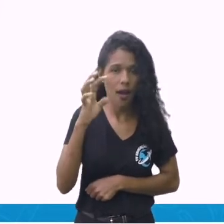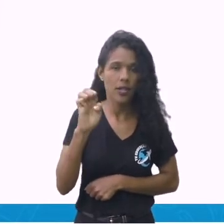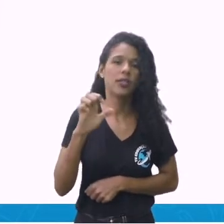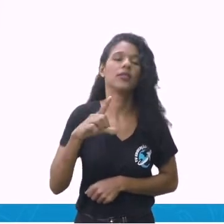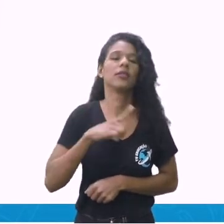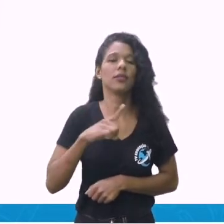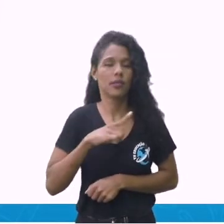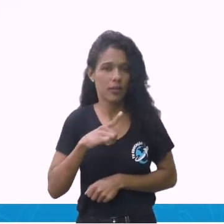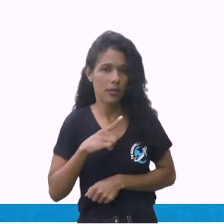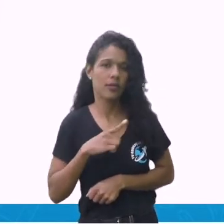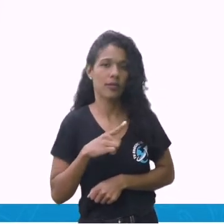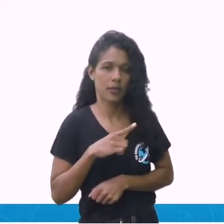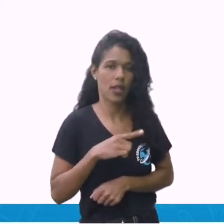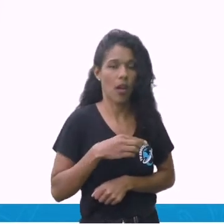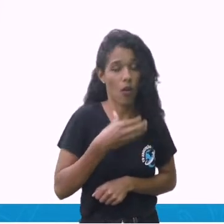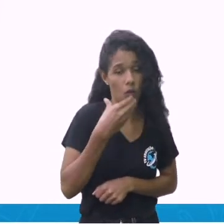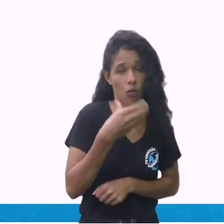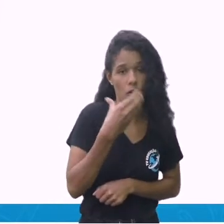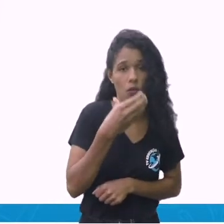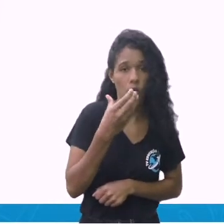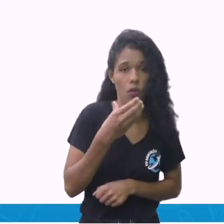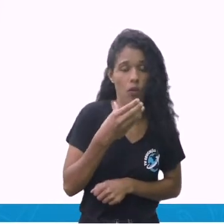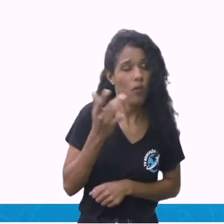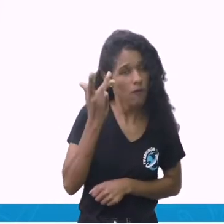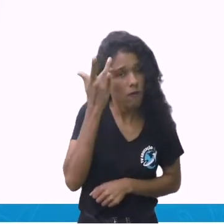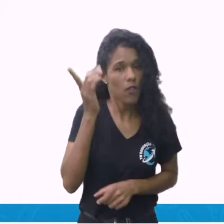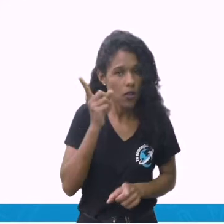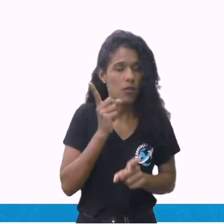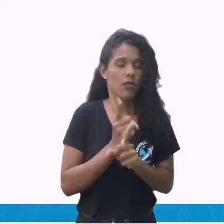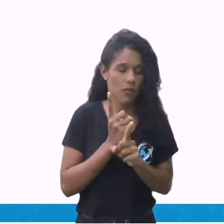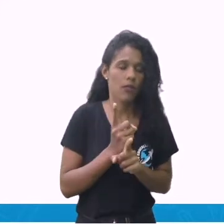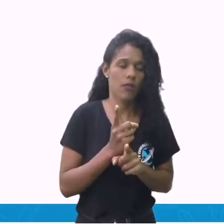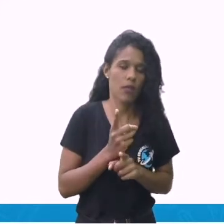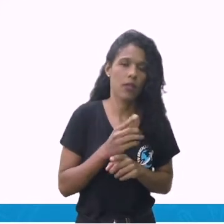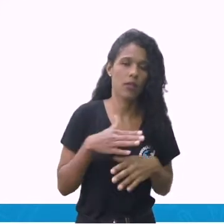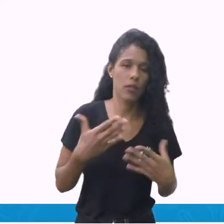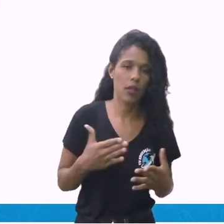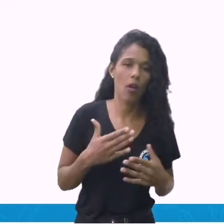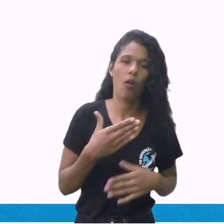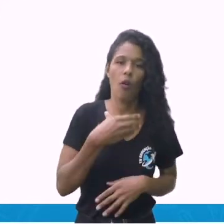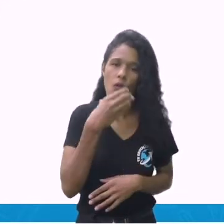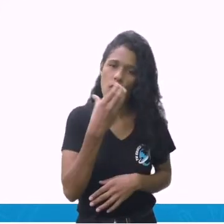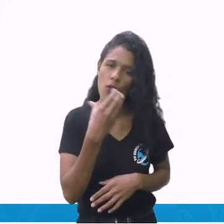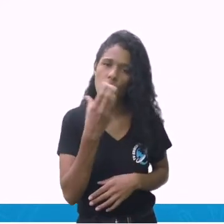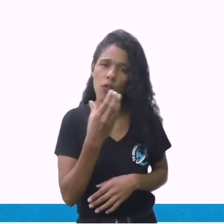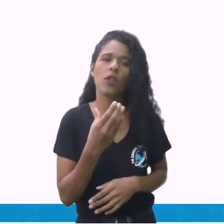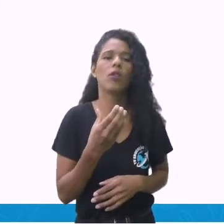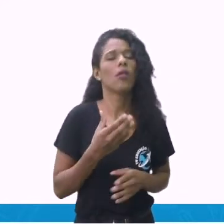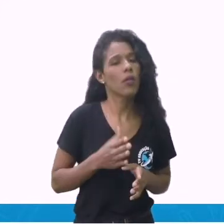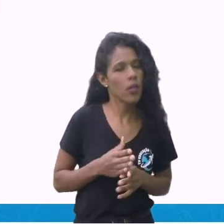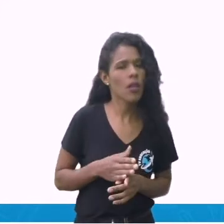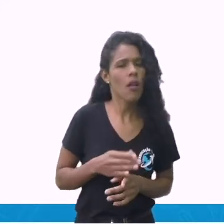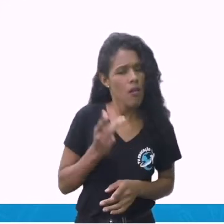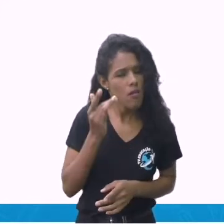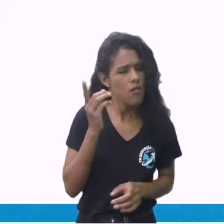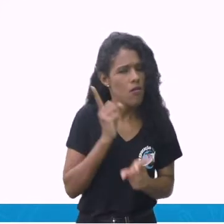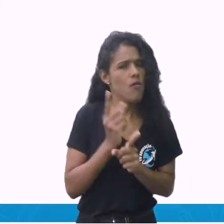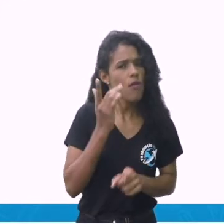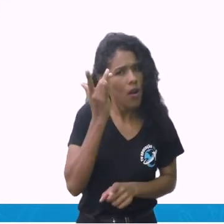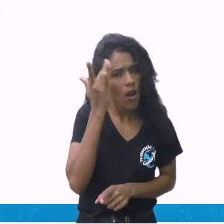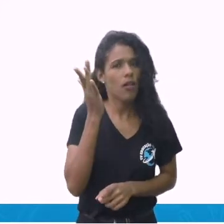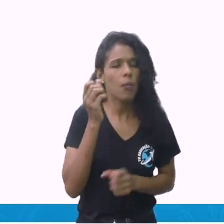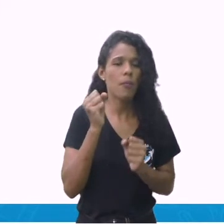substituir, tá? Então temos aí, ó, essas frutas que são completamente acessíveis e